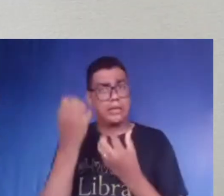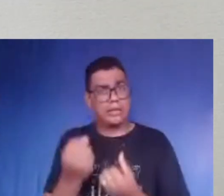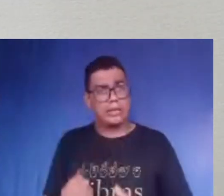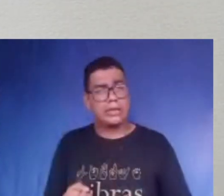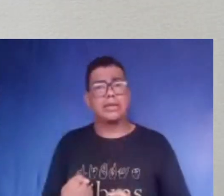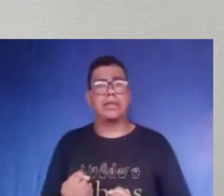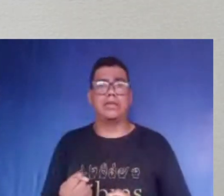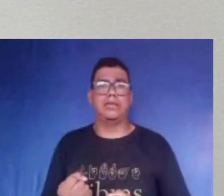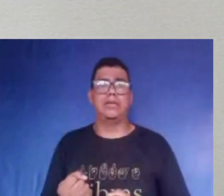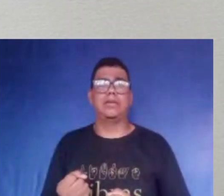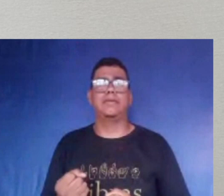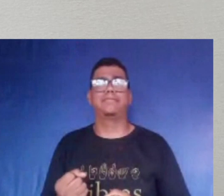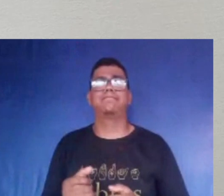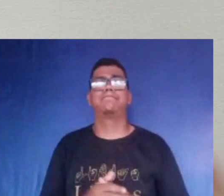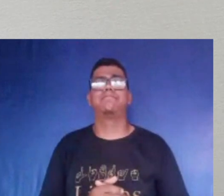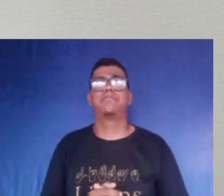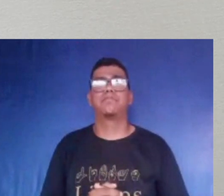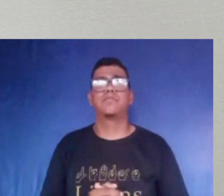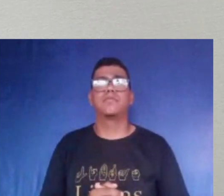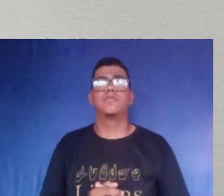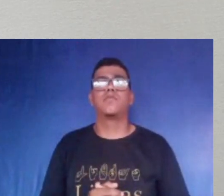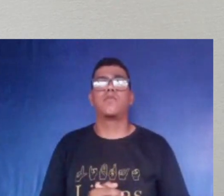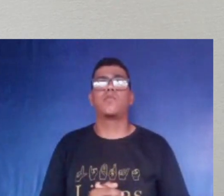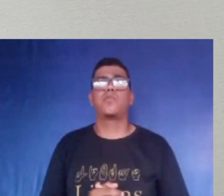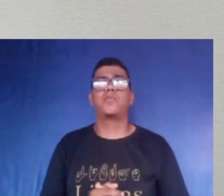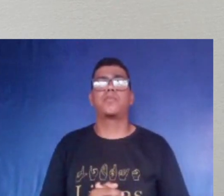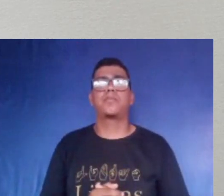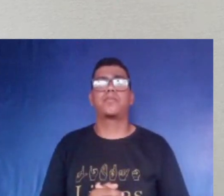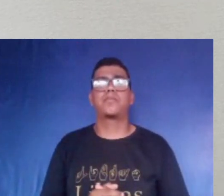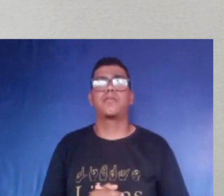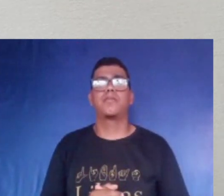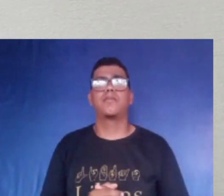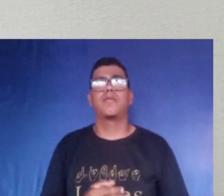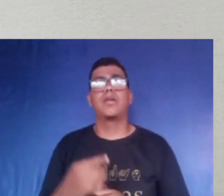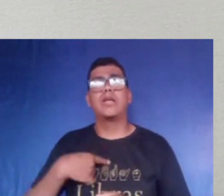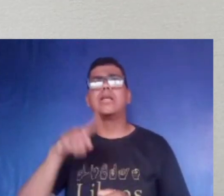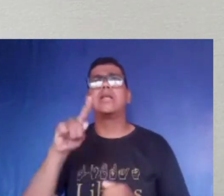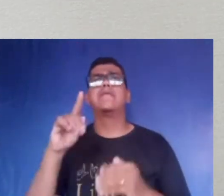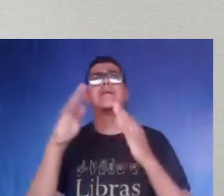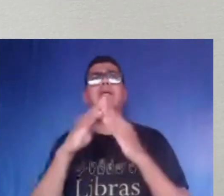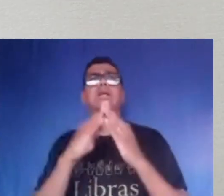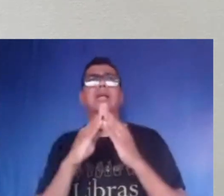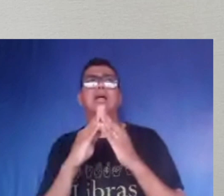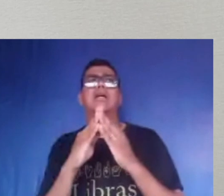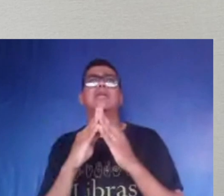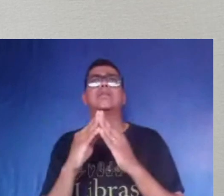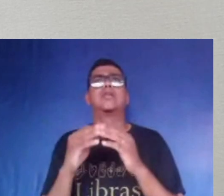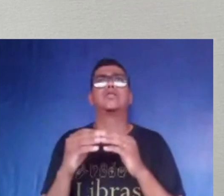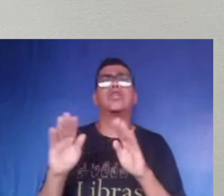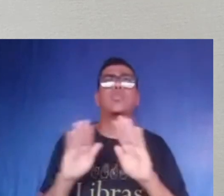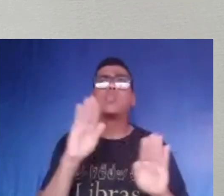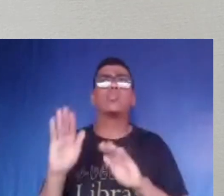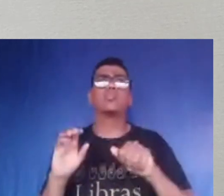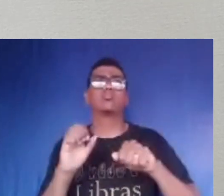é. Quando eu ouço alguns discursos desses, né, de pessoas que têm enfrentado, né, tido